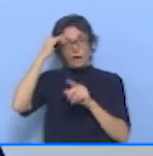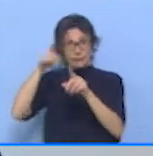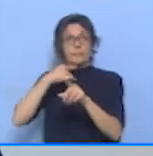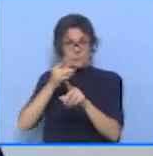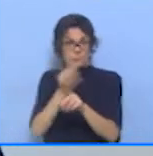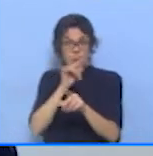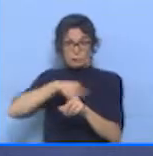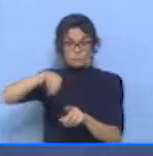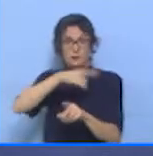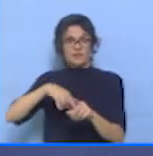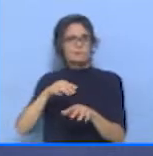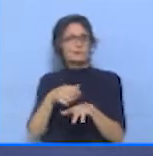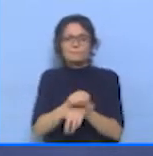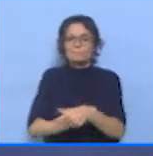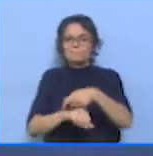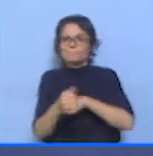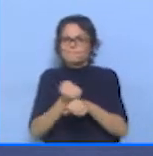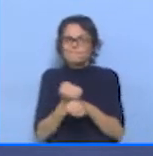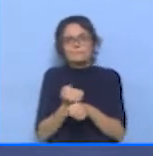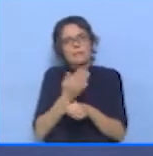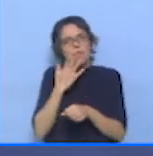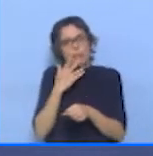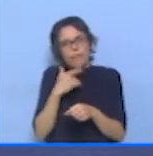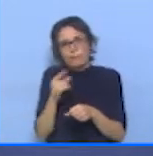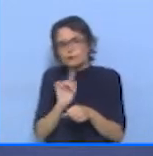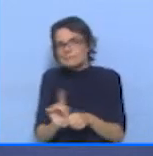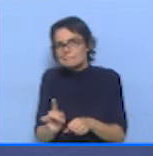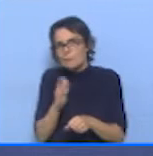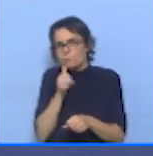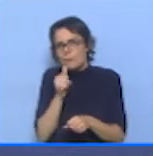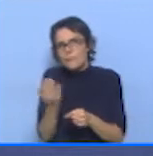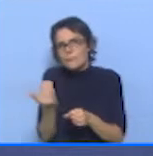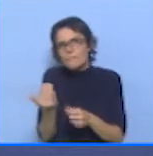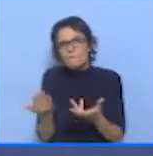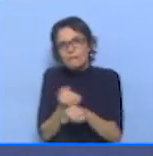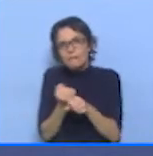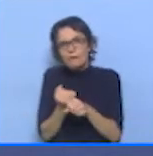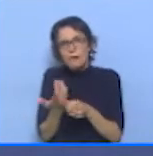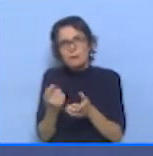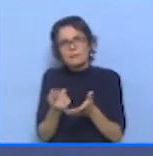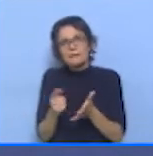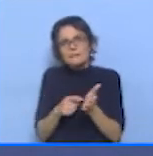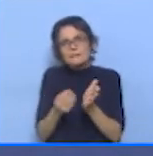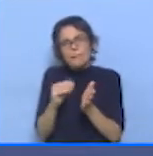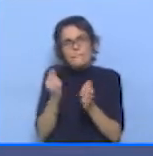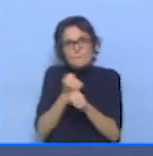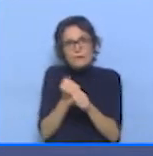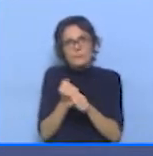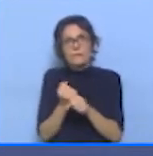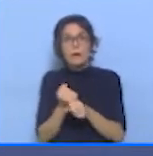e, portanto, esta mobilização começa a ter resultados, mas tem que ser, na nossa